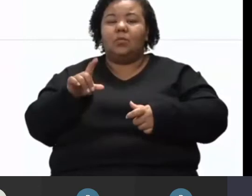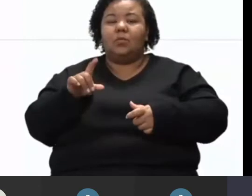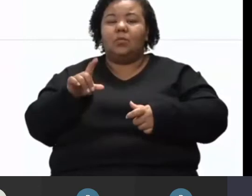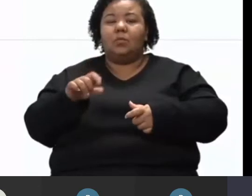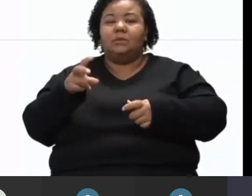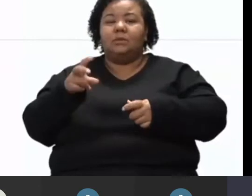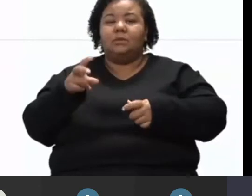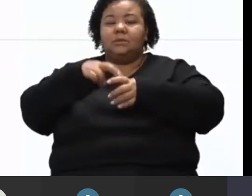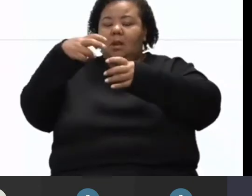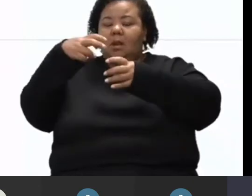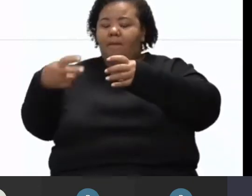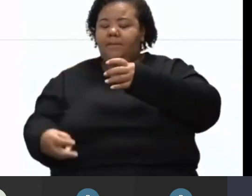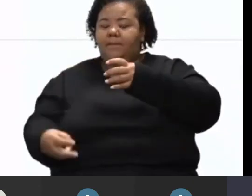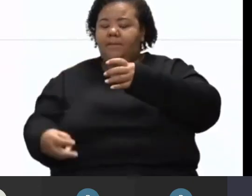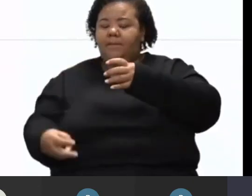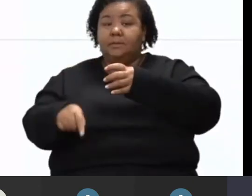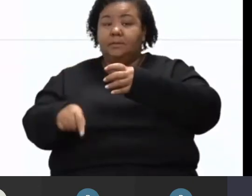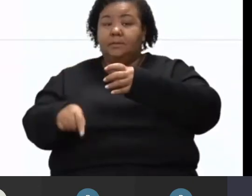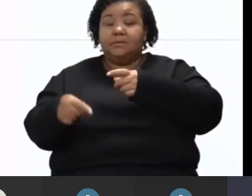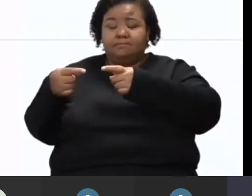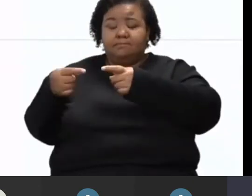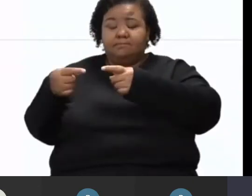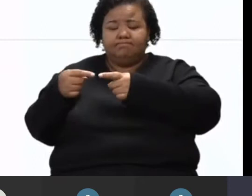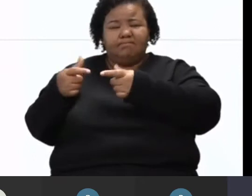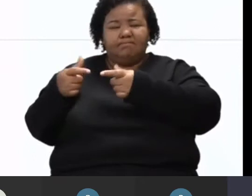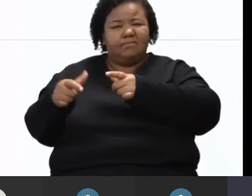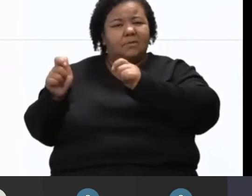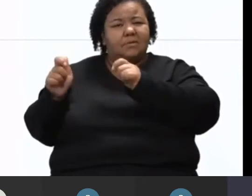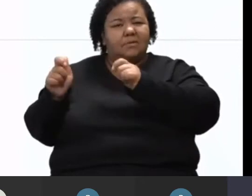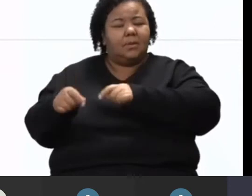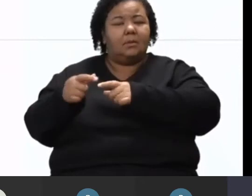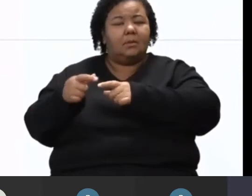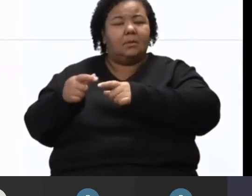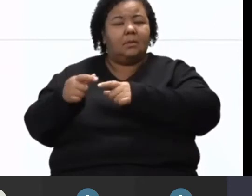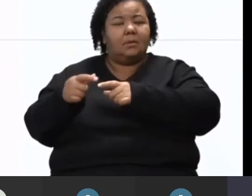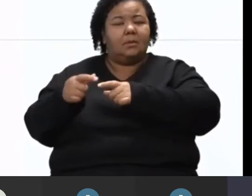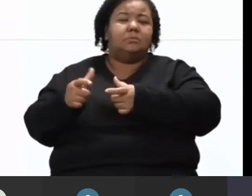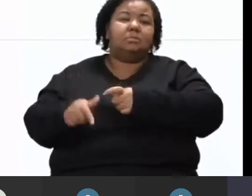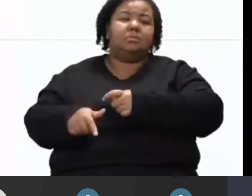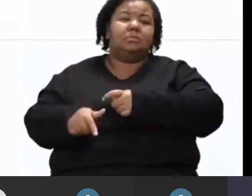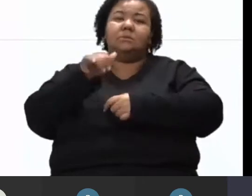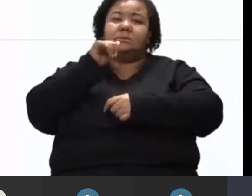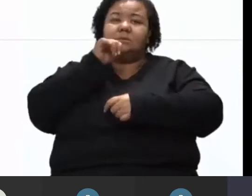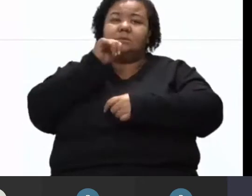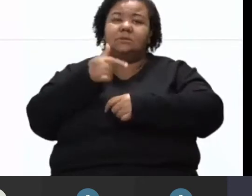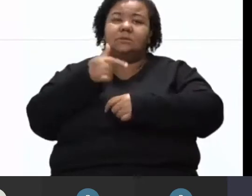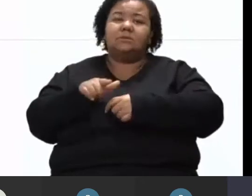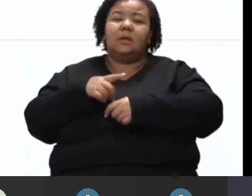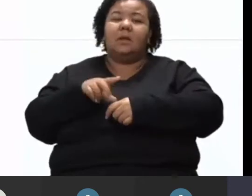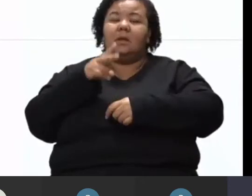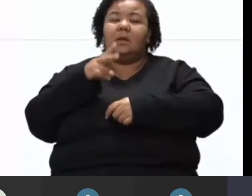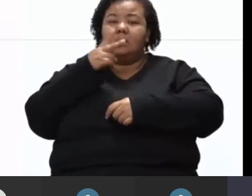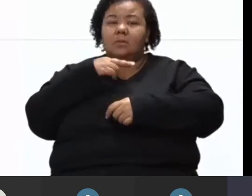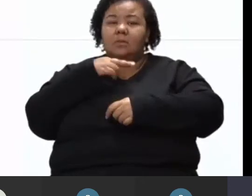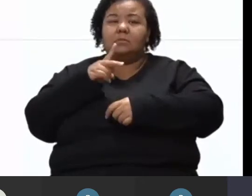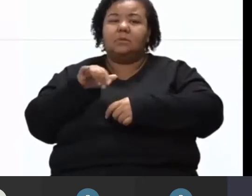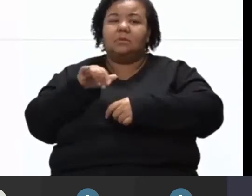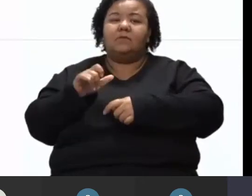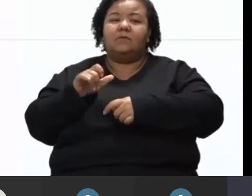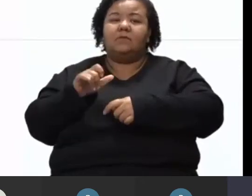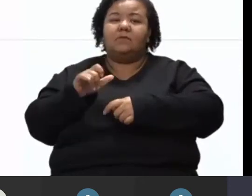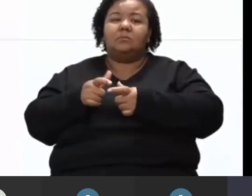cai, se ele tiver uma condição apropriada e adequada para o seu crescimento, se ele ser um ambiente nutritivo, ele vai